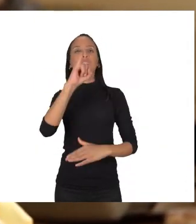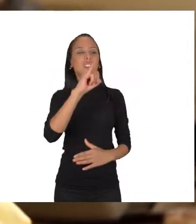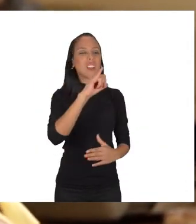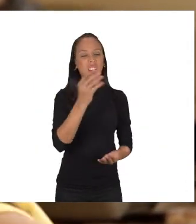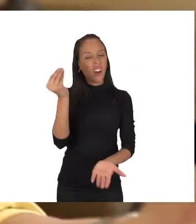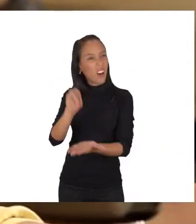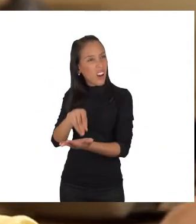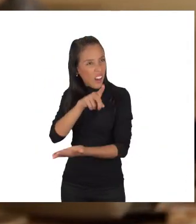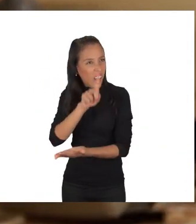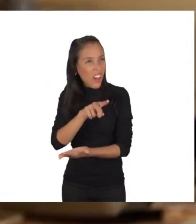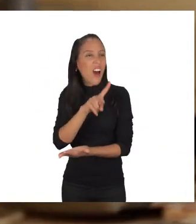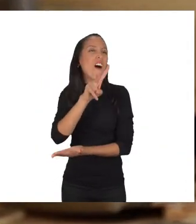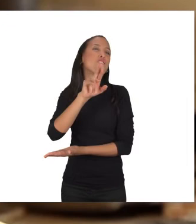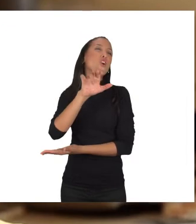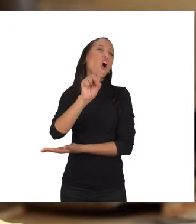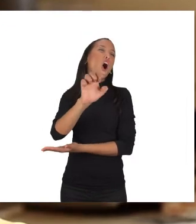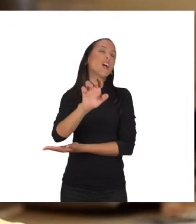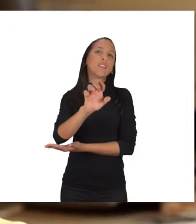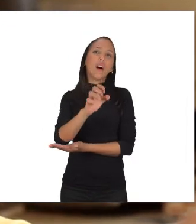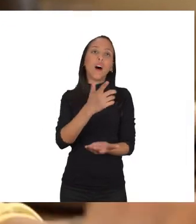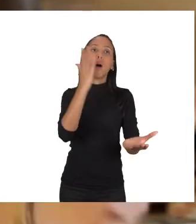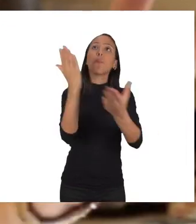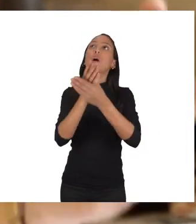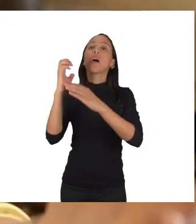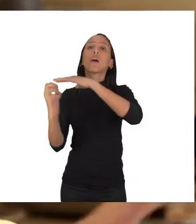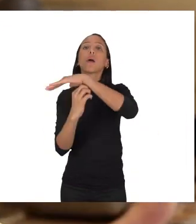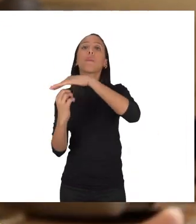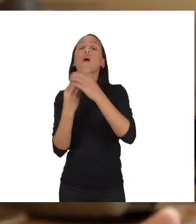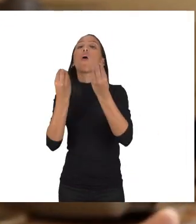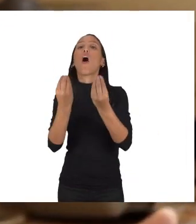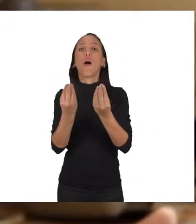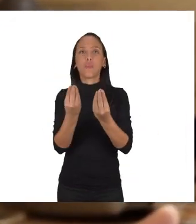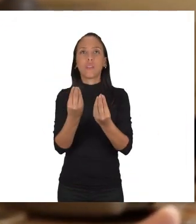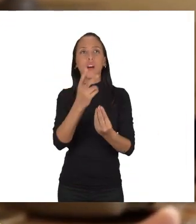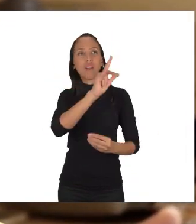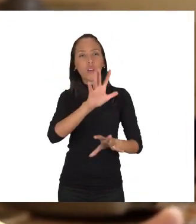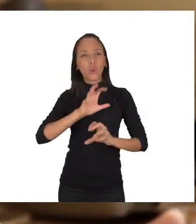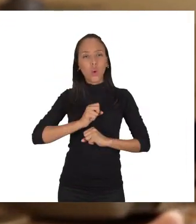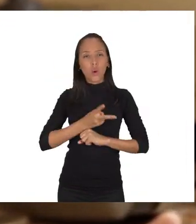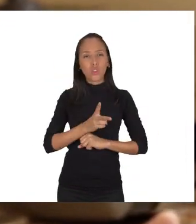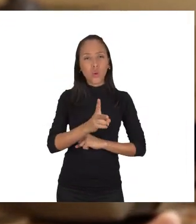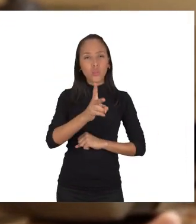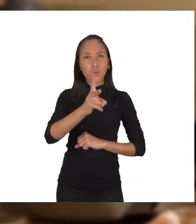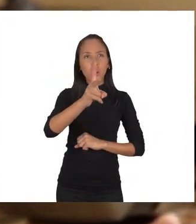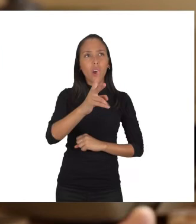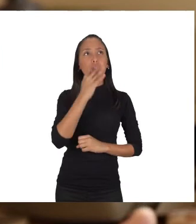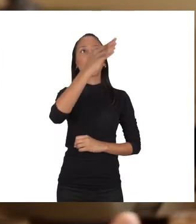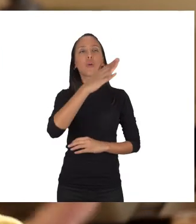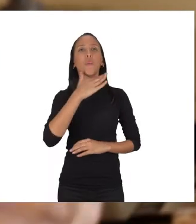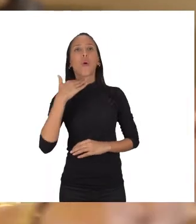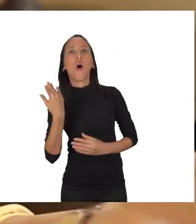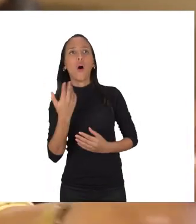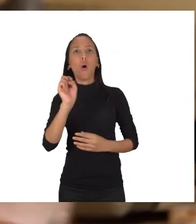virose, ele não tem o que fazer contra a empresa. E daí ele vai ter uma intoxicação crônica, de repente vai se matar, ou vai, de repente vai